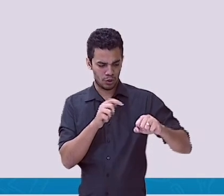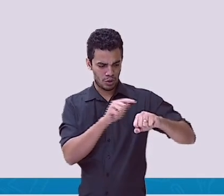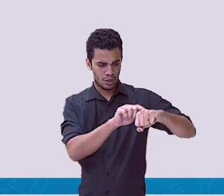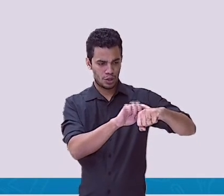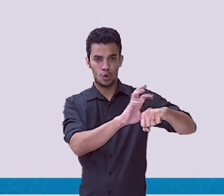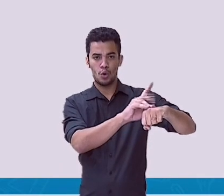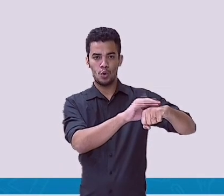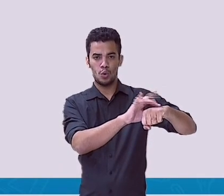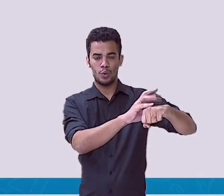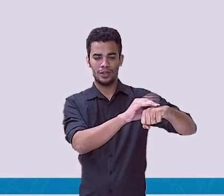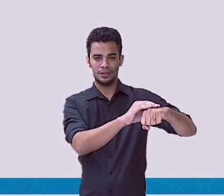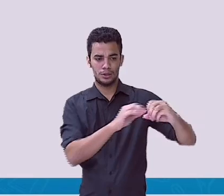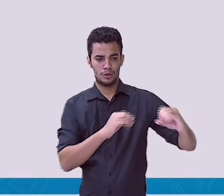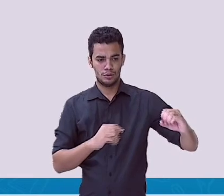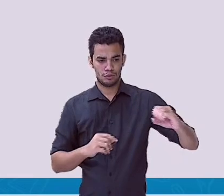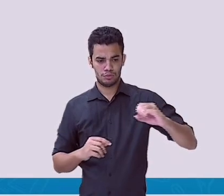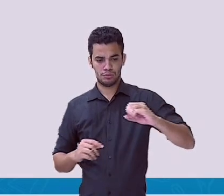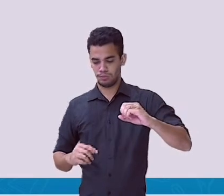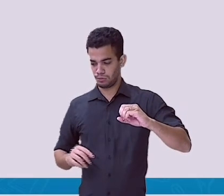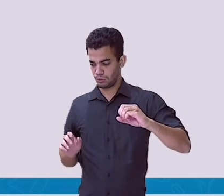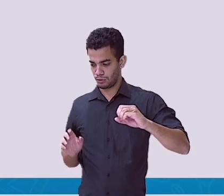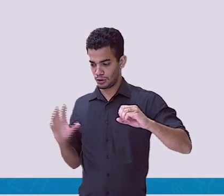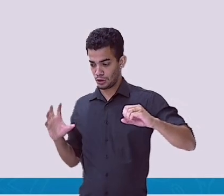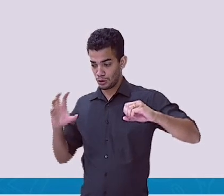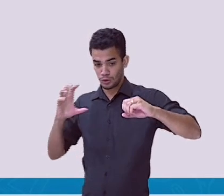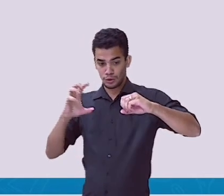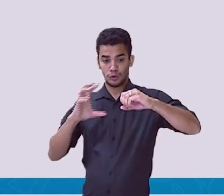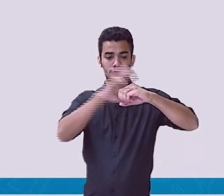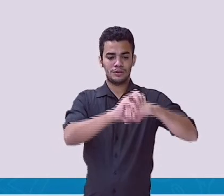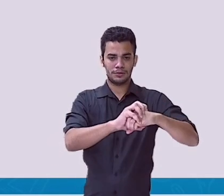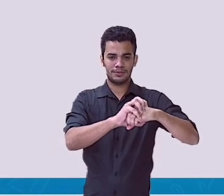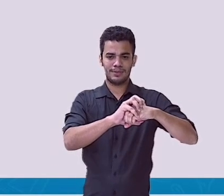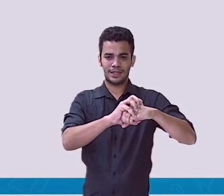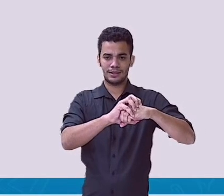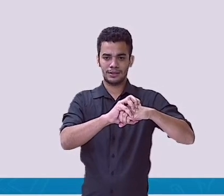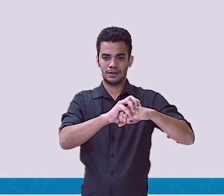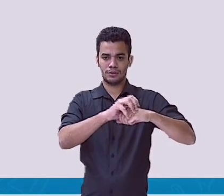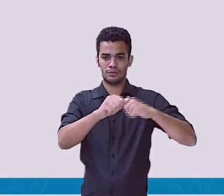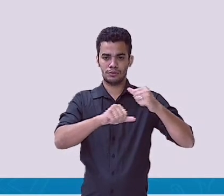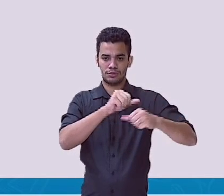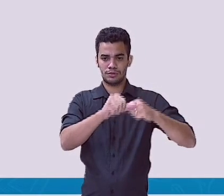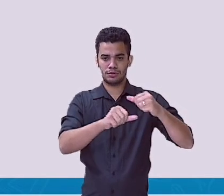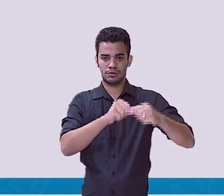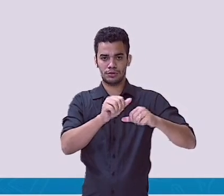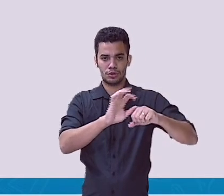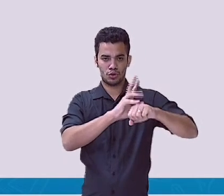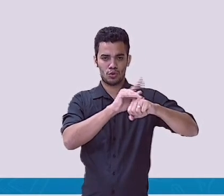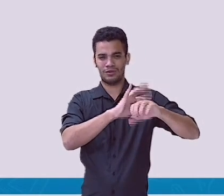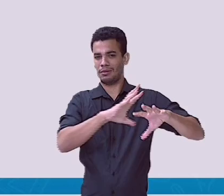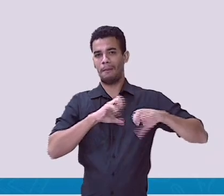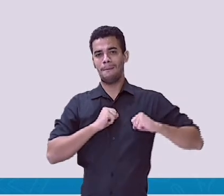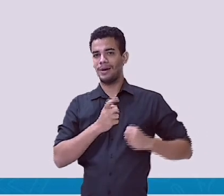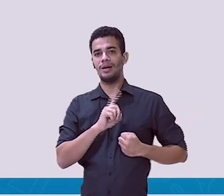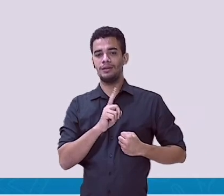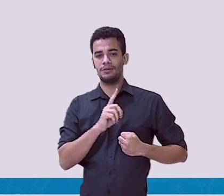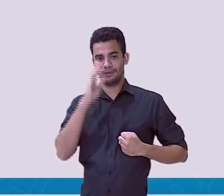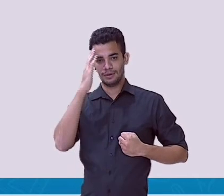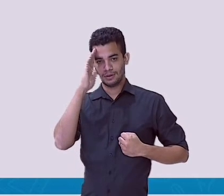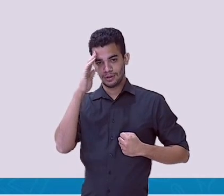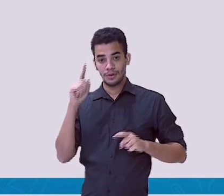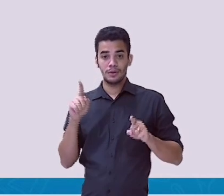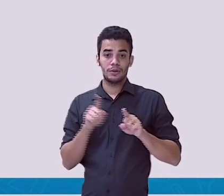fagocitar, engolir. Através da fagocitose é que acontece a